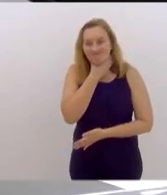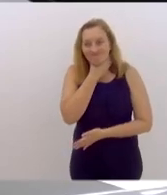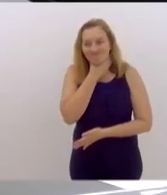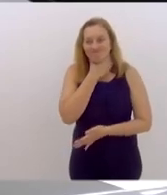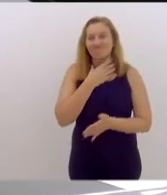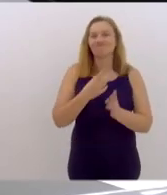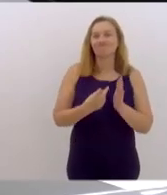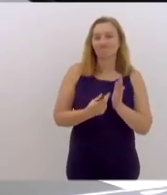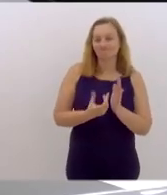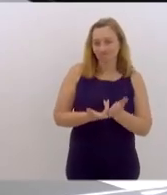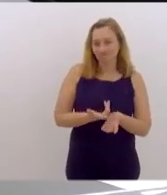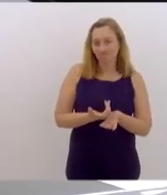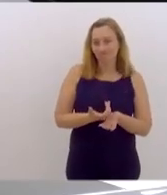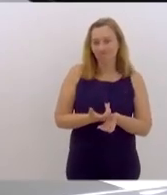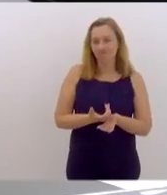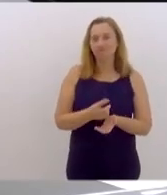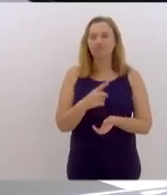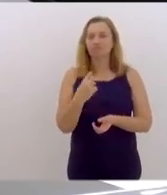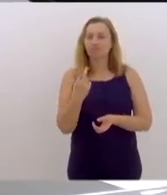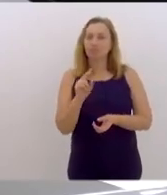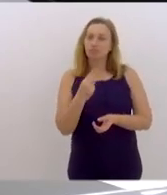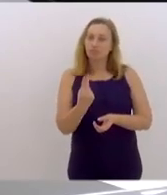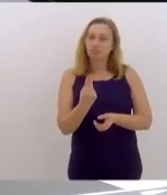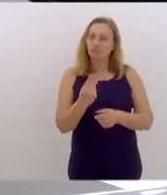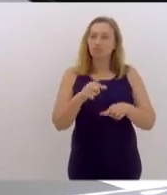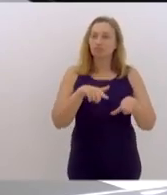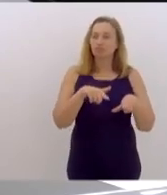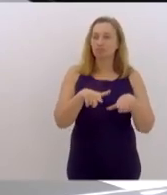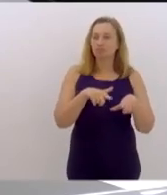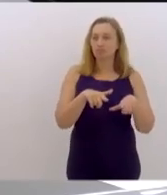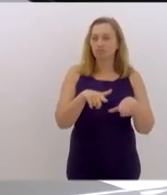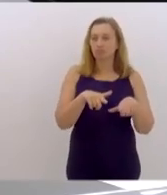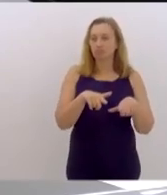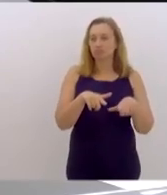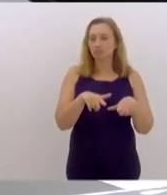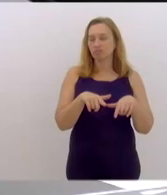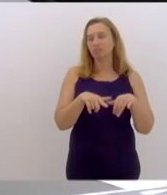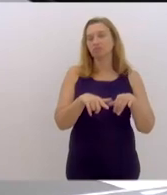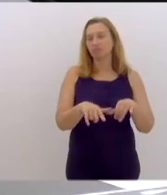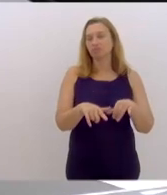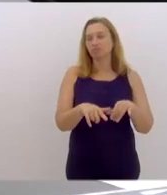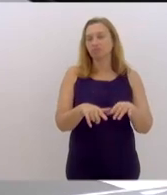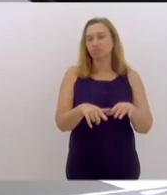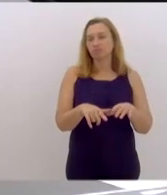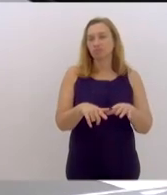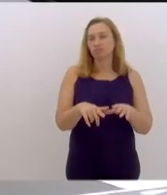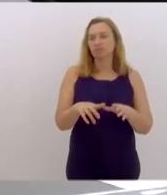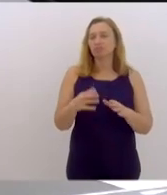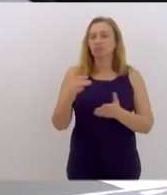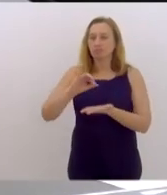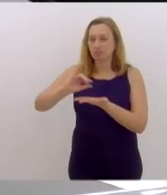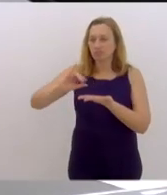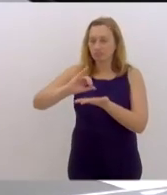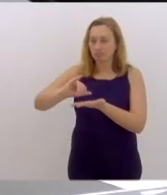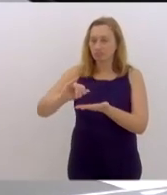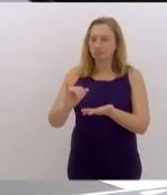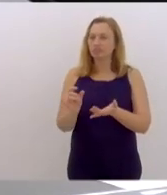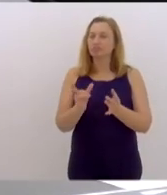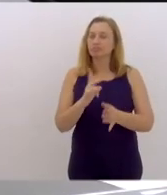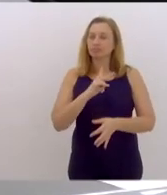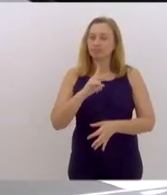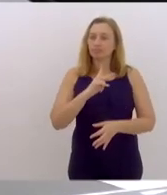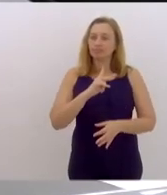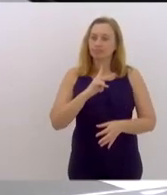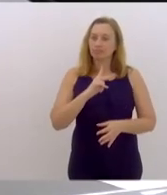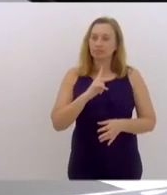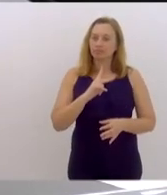Financeira ou de mercado o capital privado deixa de atender ao serviço com qualidade